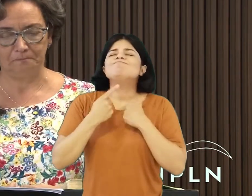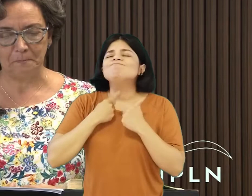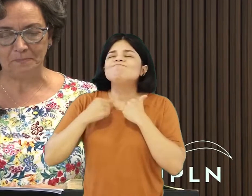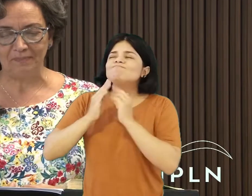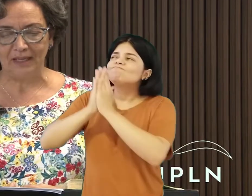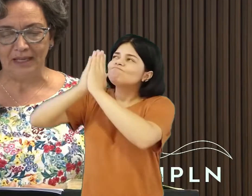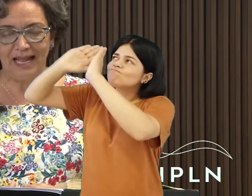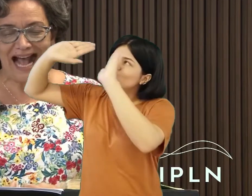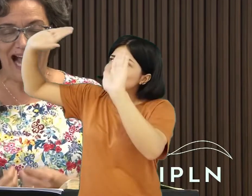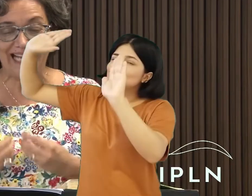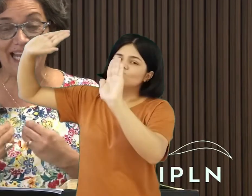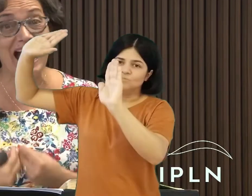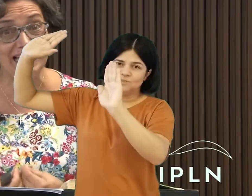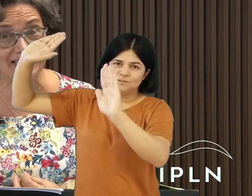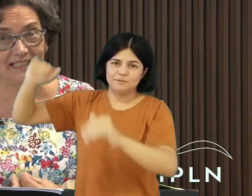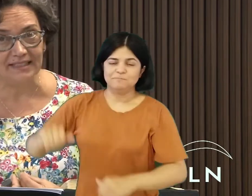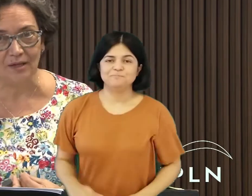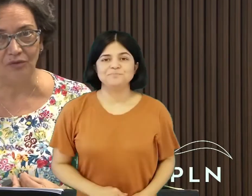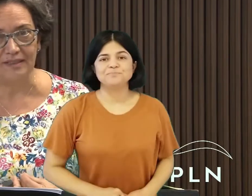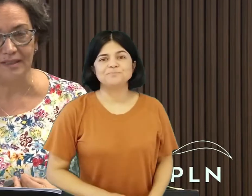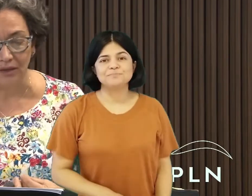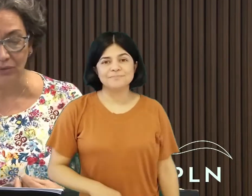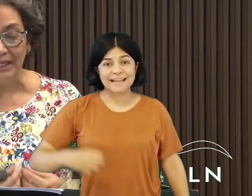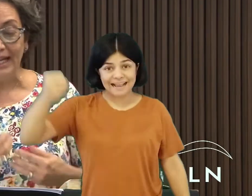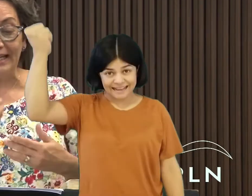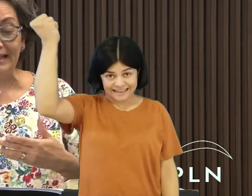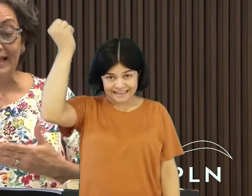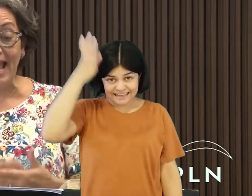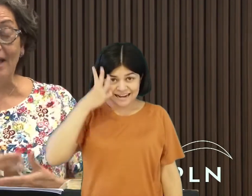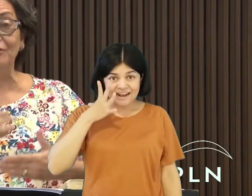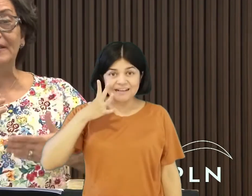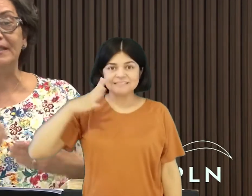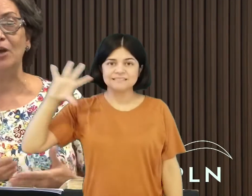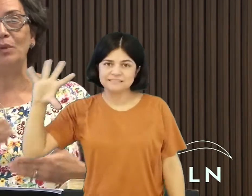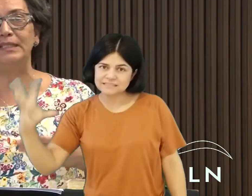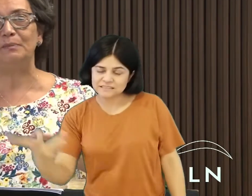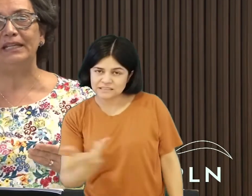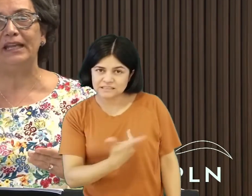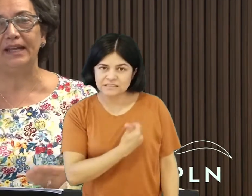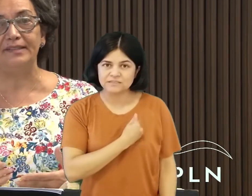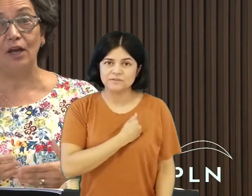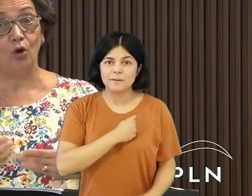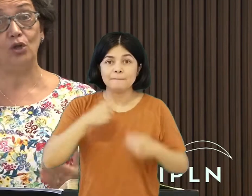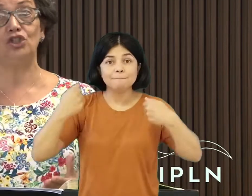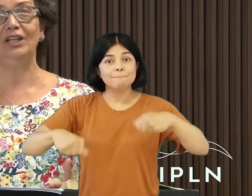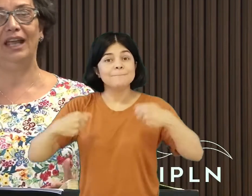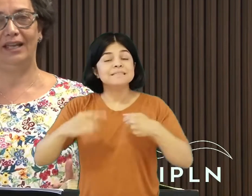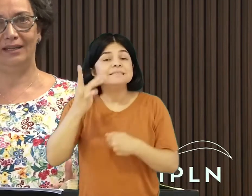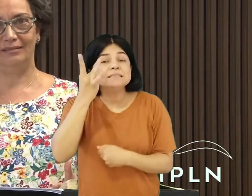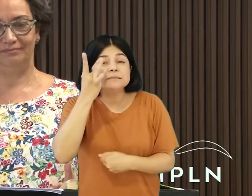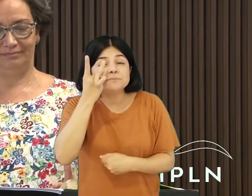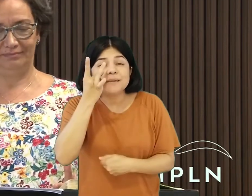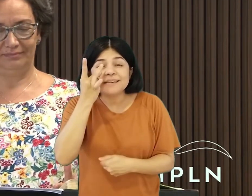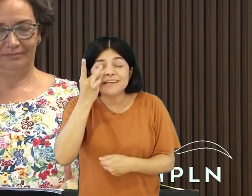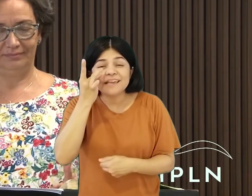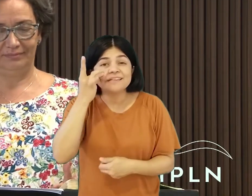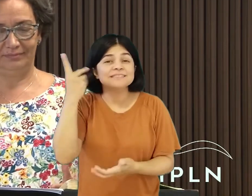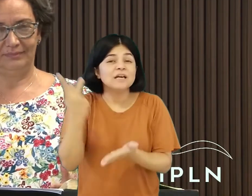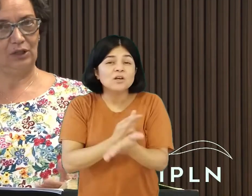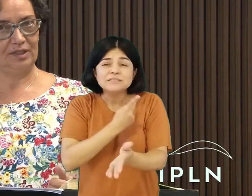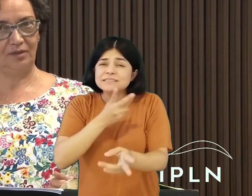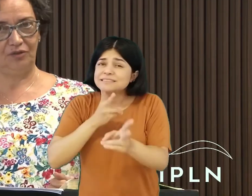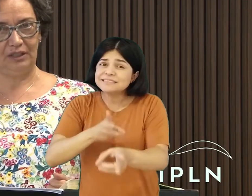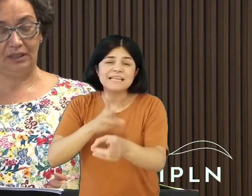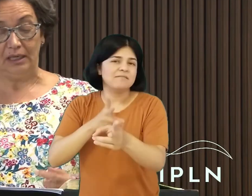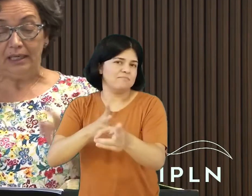adoração. A graça da salvação, ela deve ser uma experiência rotineira